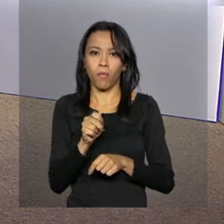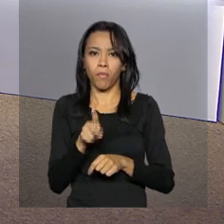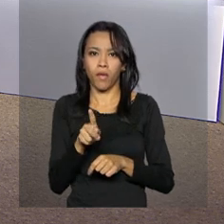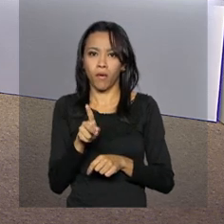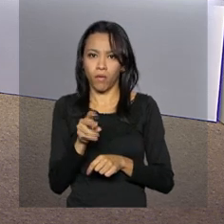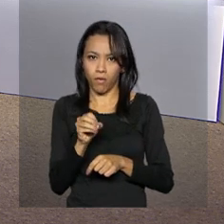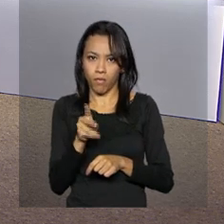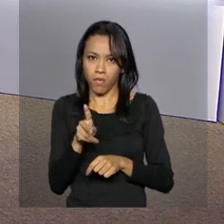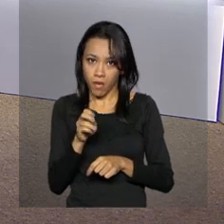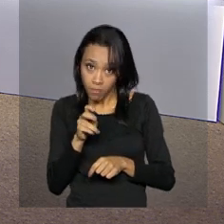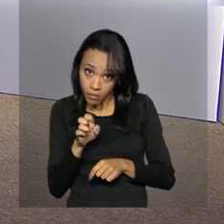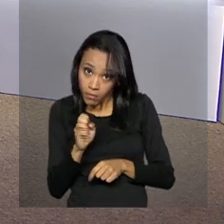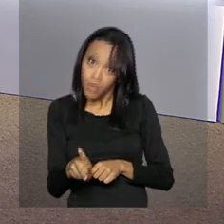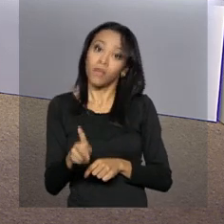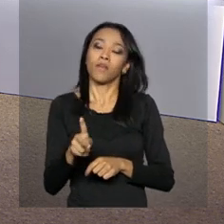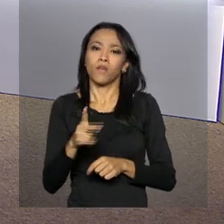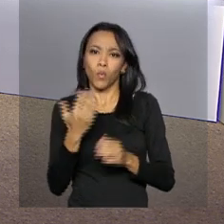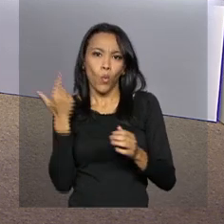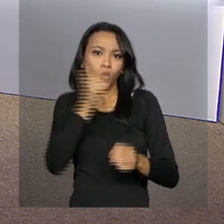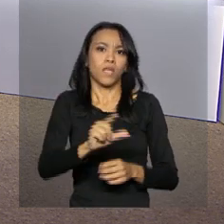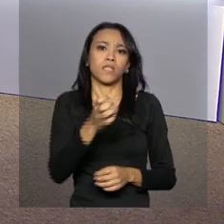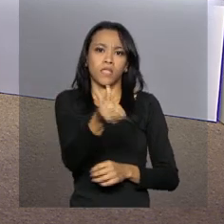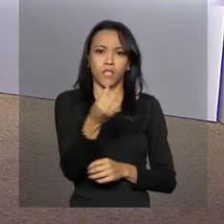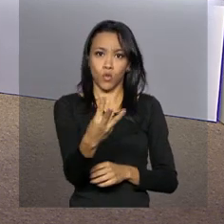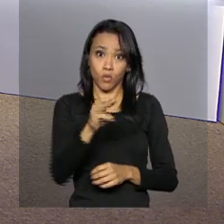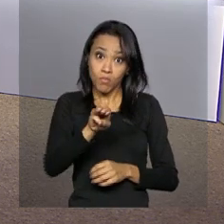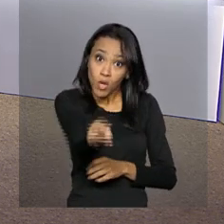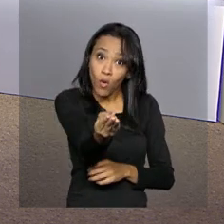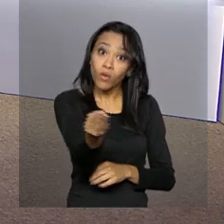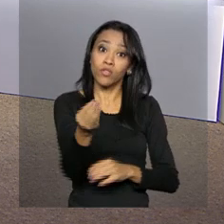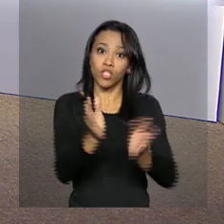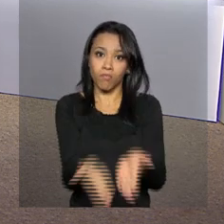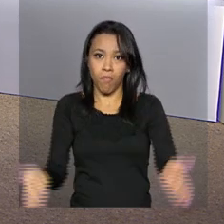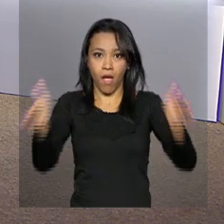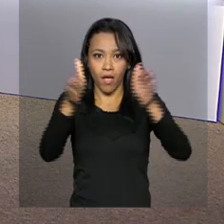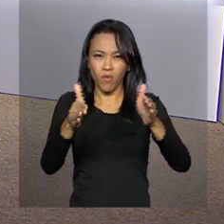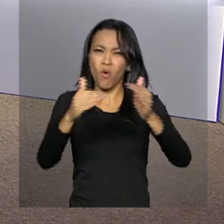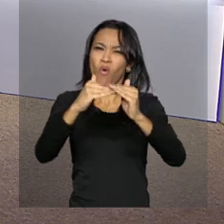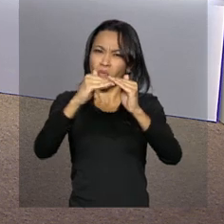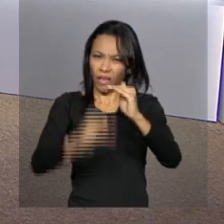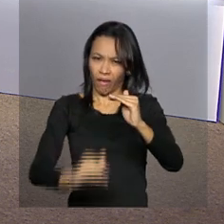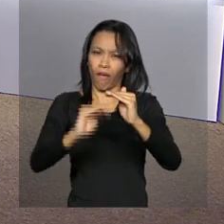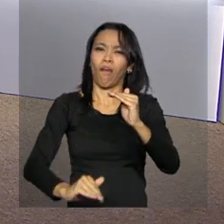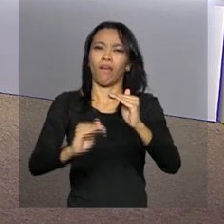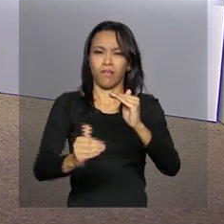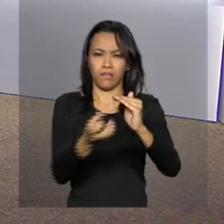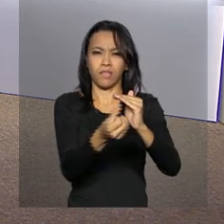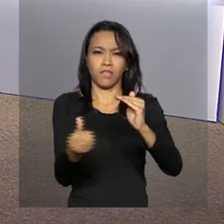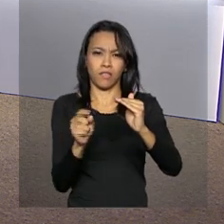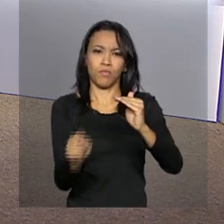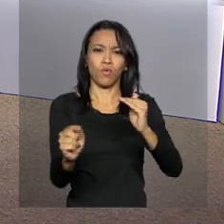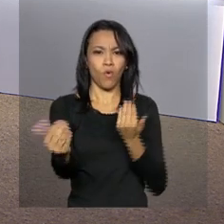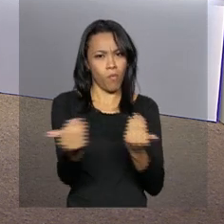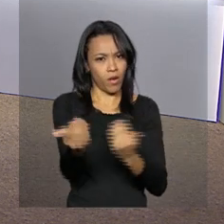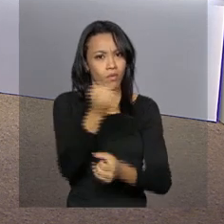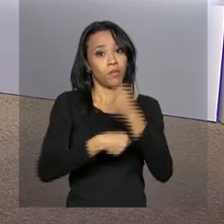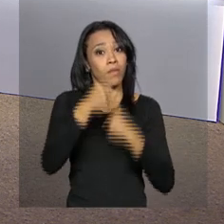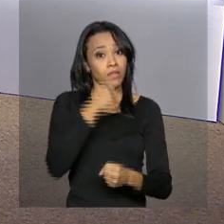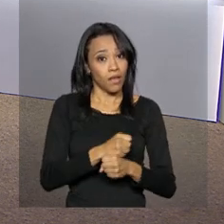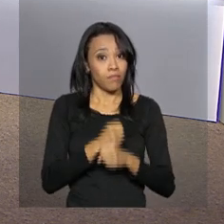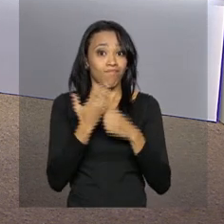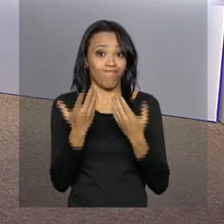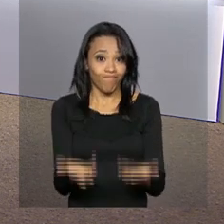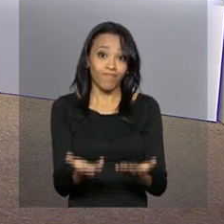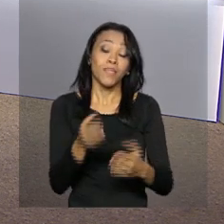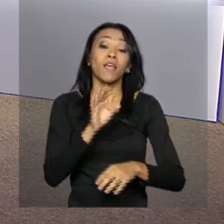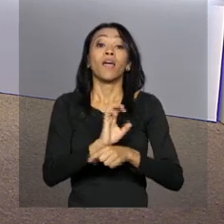62 milhões de Barris diários este ano o que representa uma queda de 600.000 Barris em relação ao ano passado individualmente